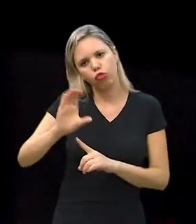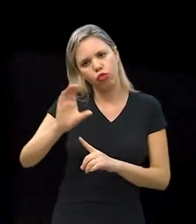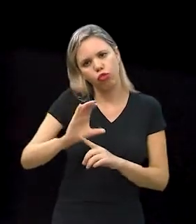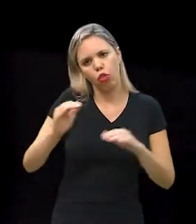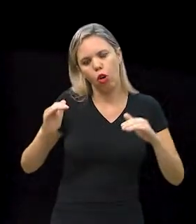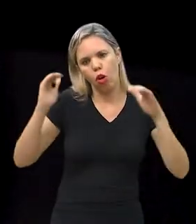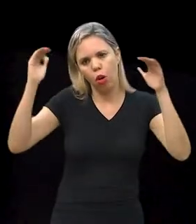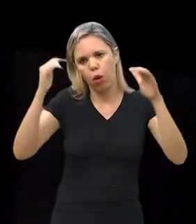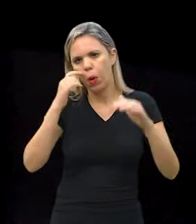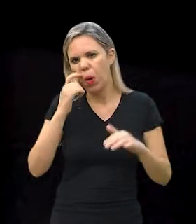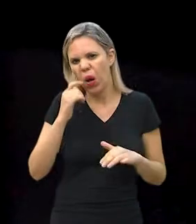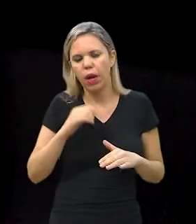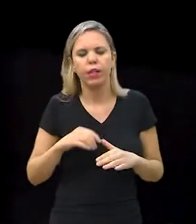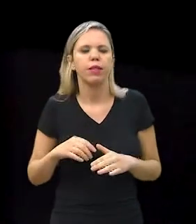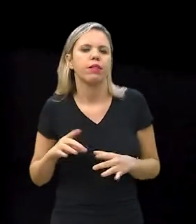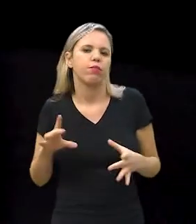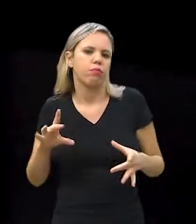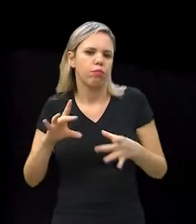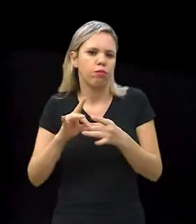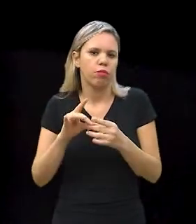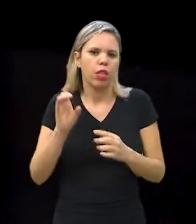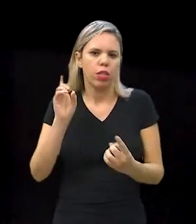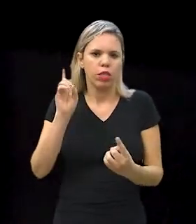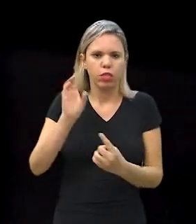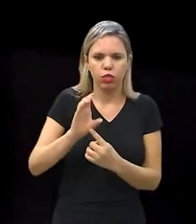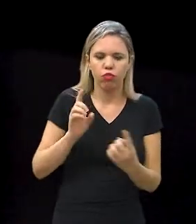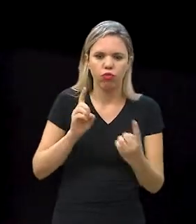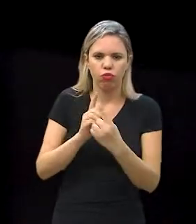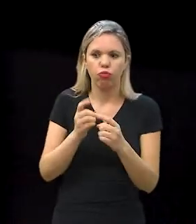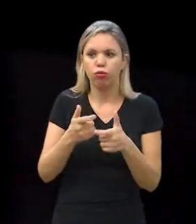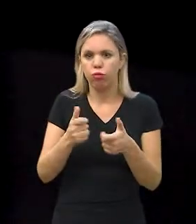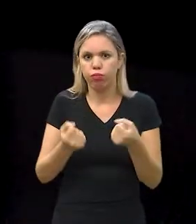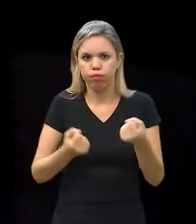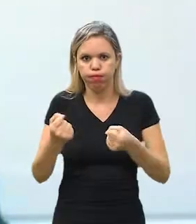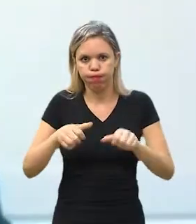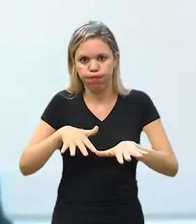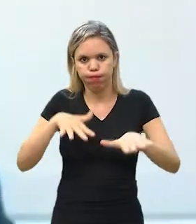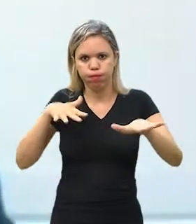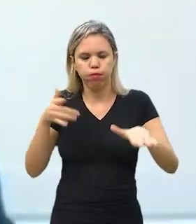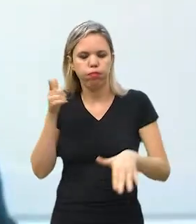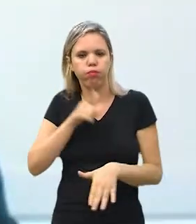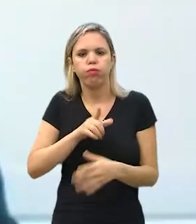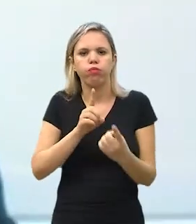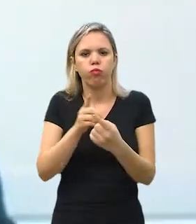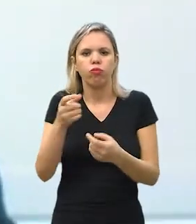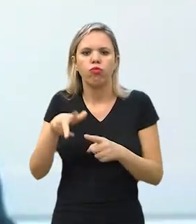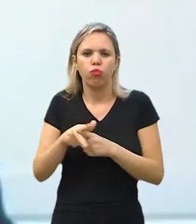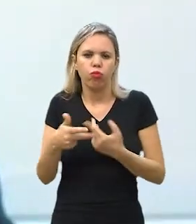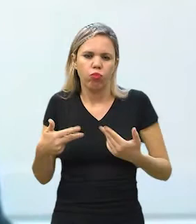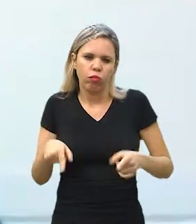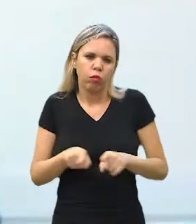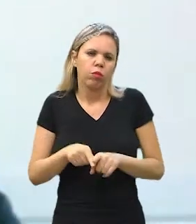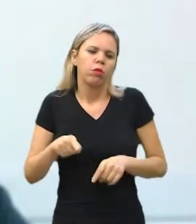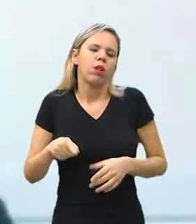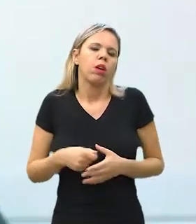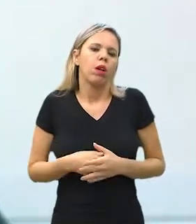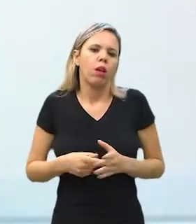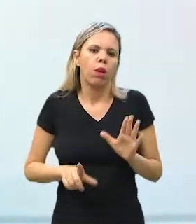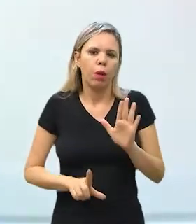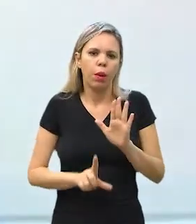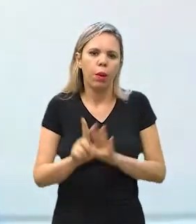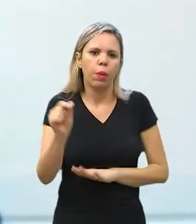tinha um grande cliente, uma grande conta, né, que a gente atendia uma frota grande e a gente estava